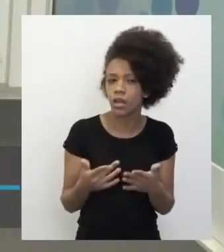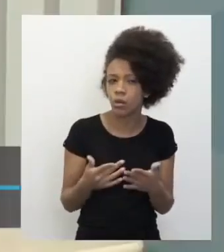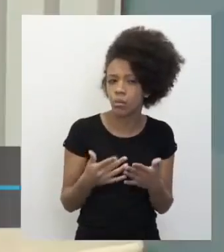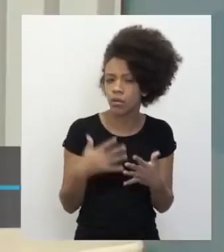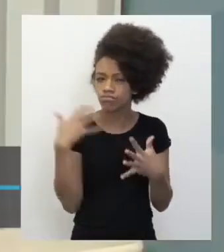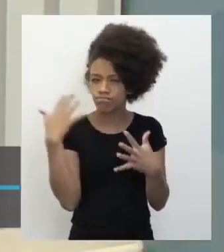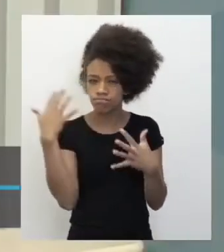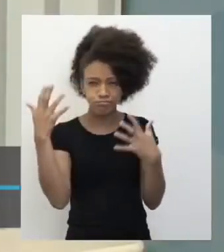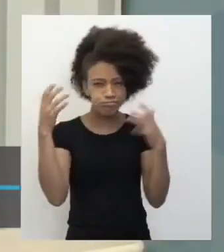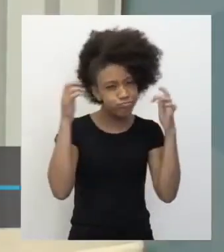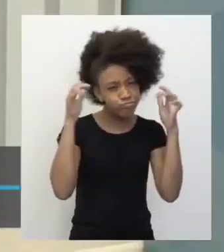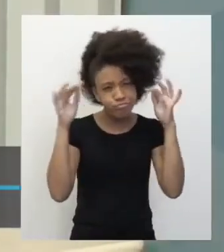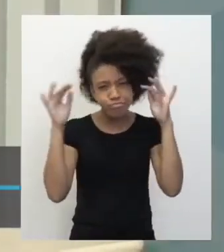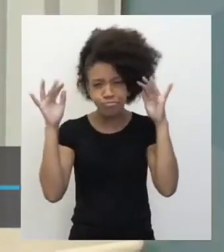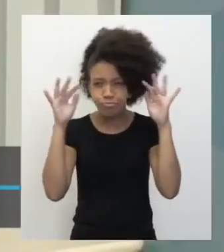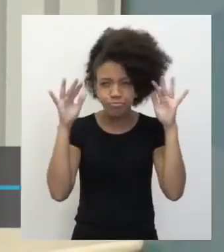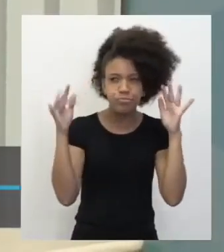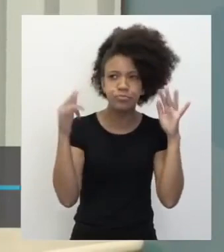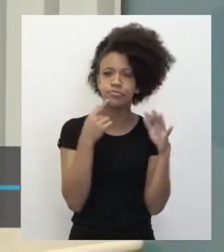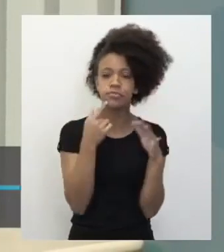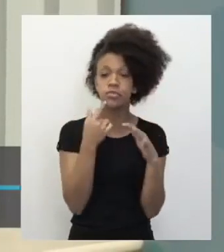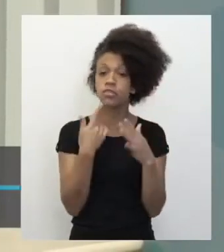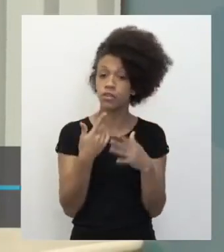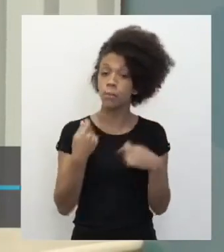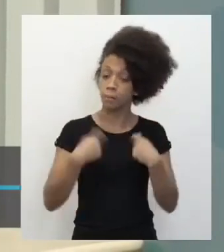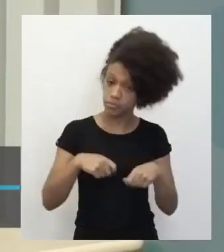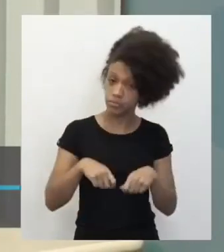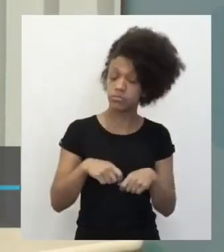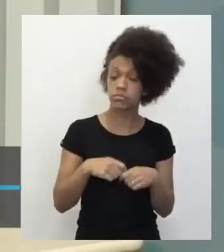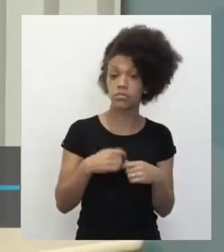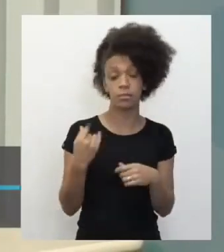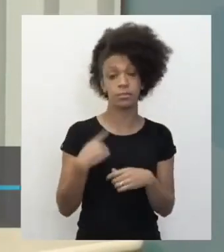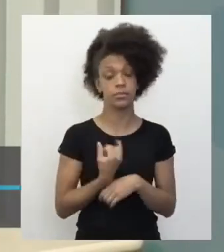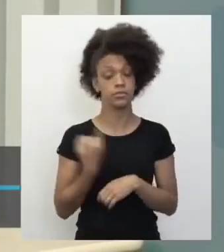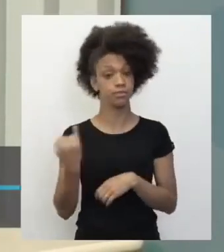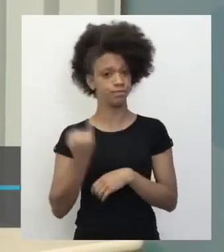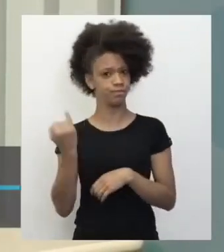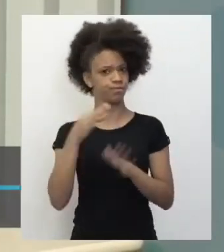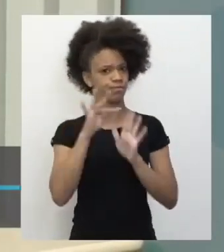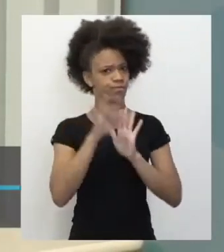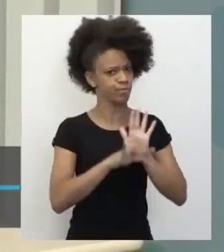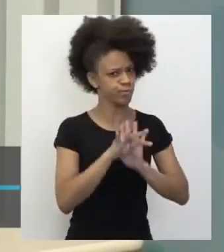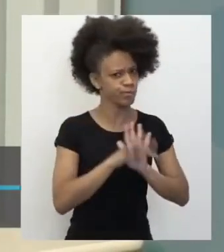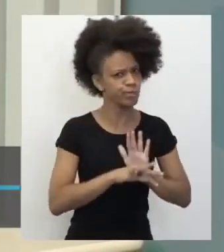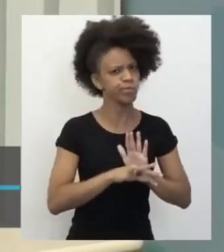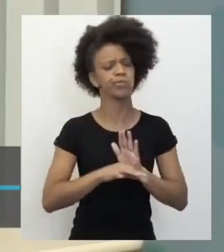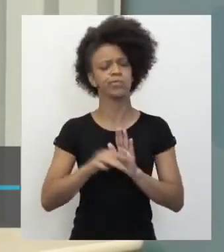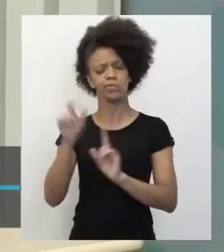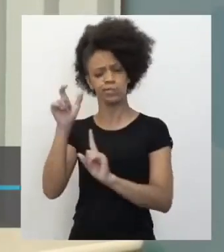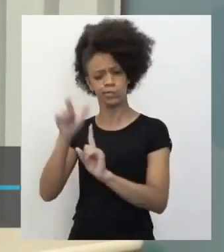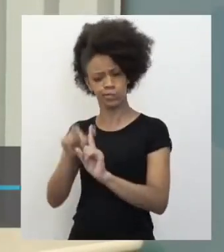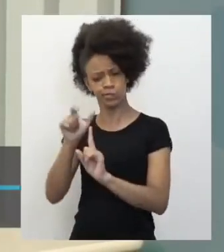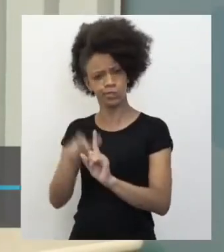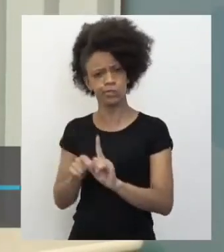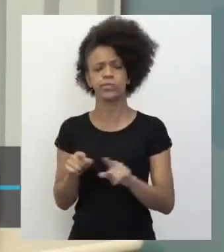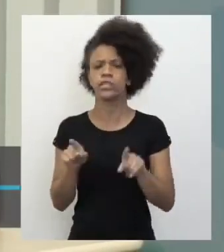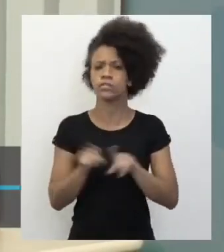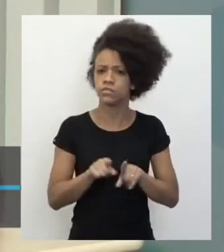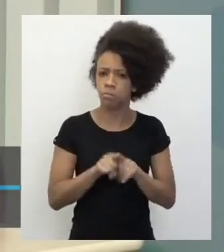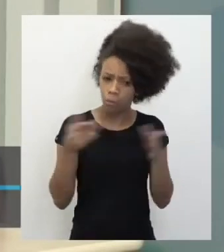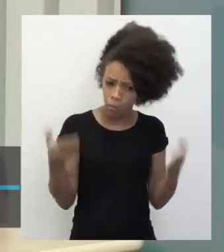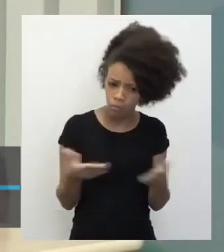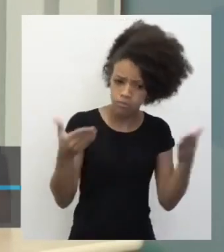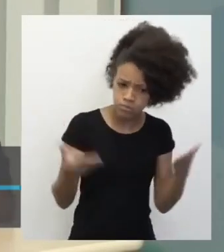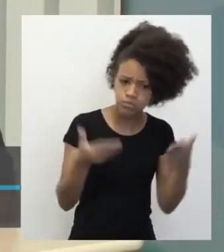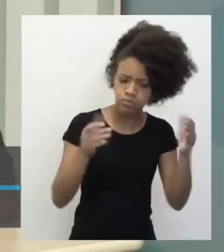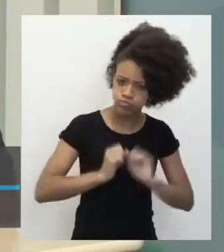fantasiosa, algo de realidade, algo de verossímil tem que estar lá para a gente se importar com o texto, para a gente se importar com os personagens, para a gente buscar o engajamento com o texto, né, para